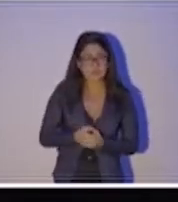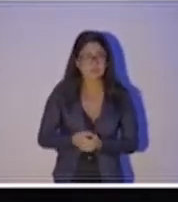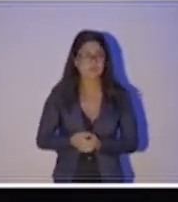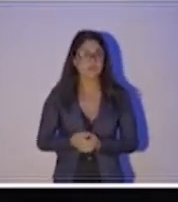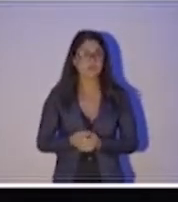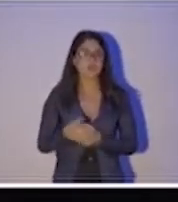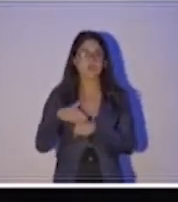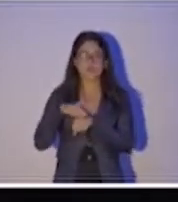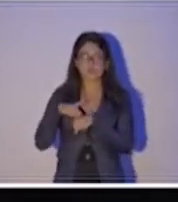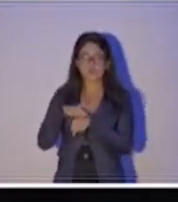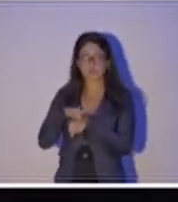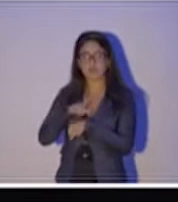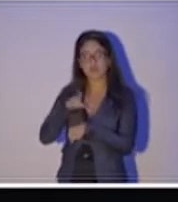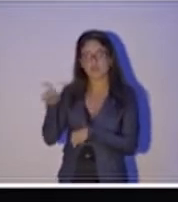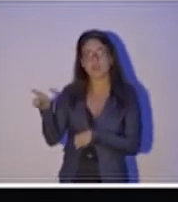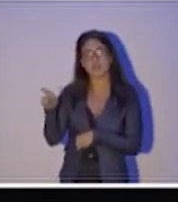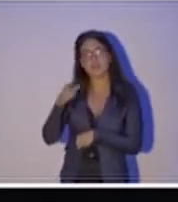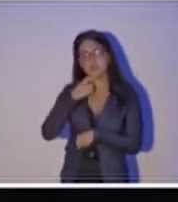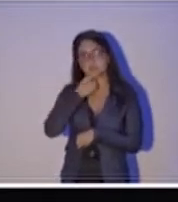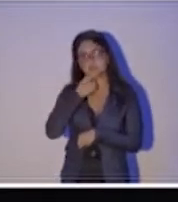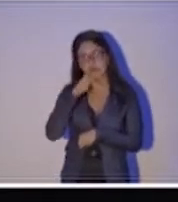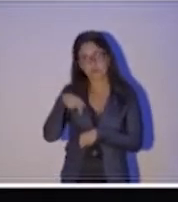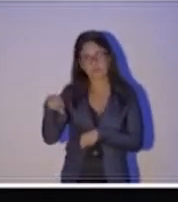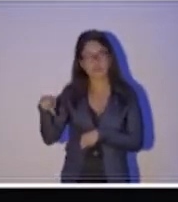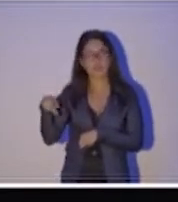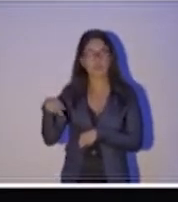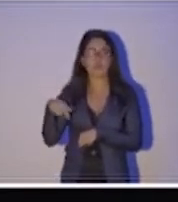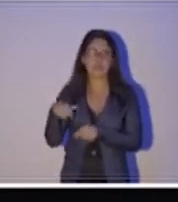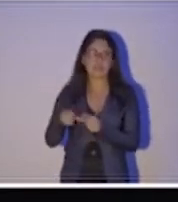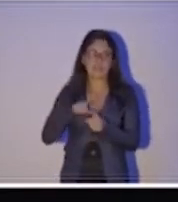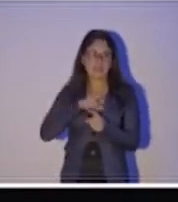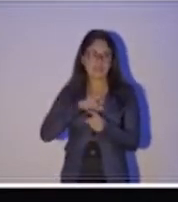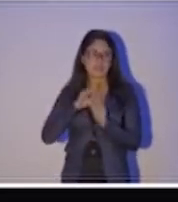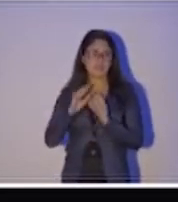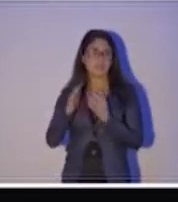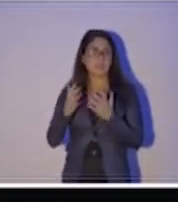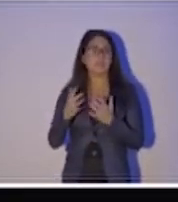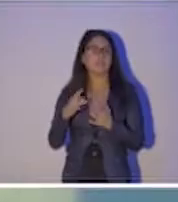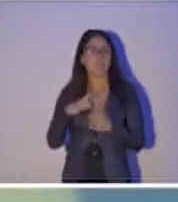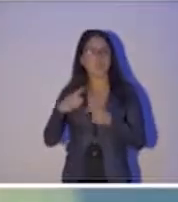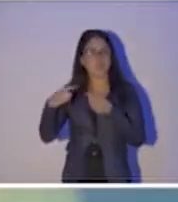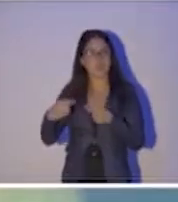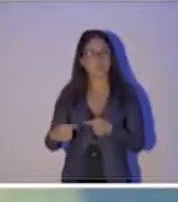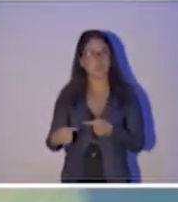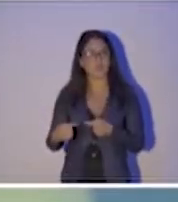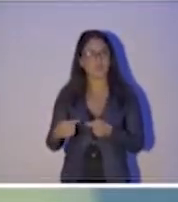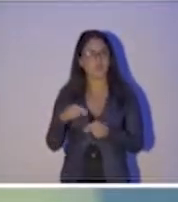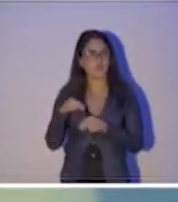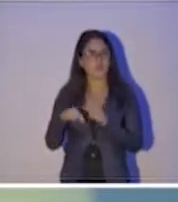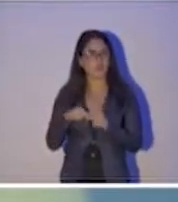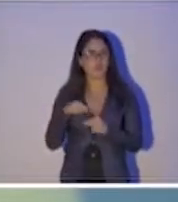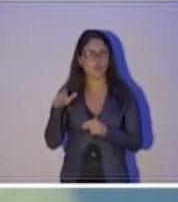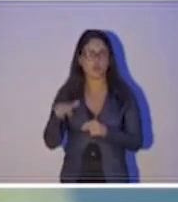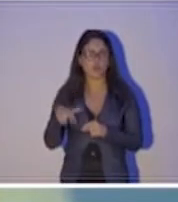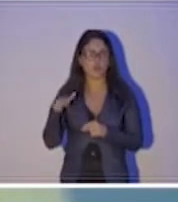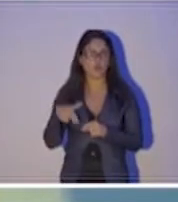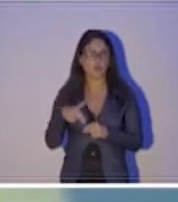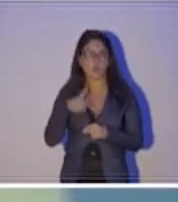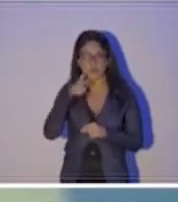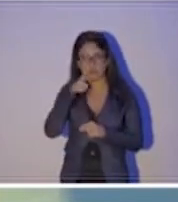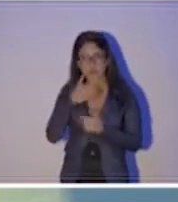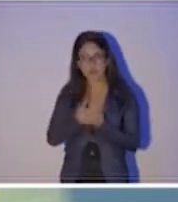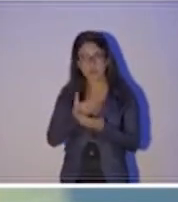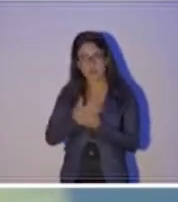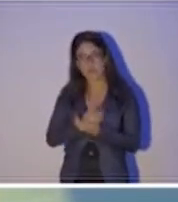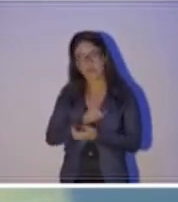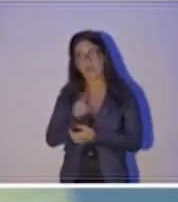Conversei com o Rodolfo um pouquinho antes também, e eu disse para ele: Rodolfo, eu tenho um desafio, que é... Eu nunca assisti uma aula do Rodolfo, mas